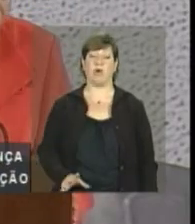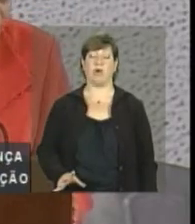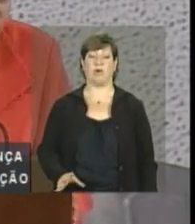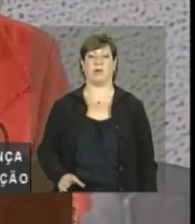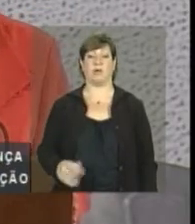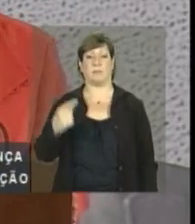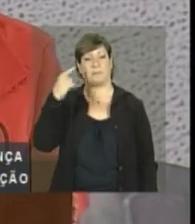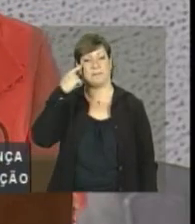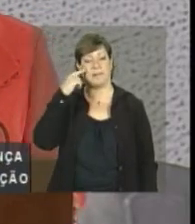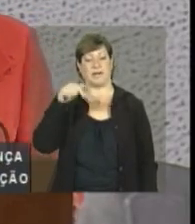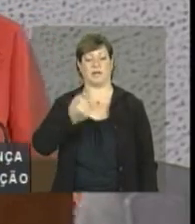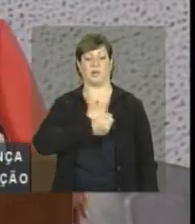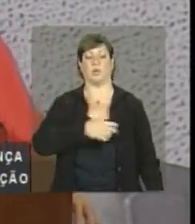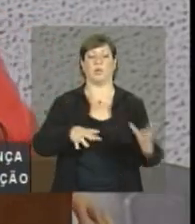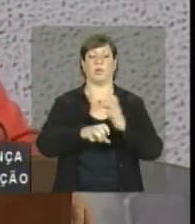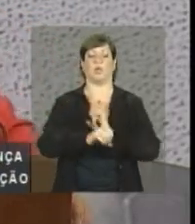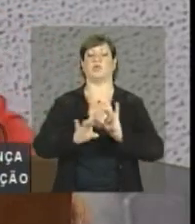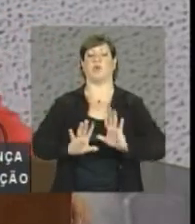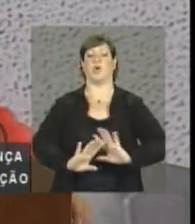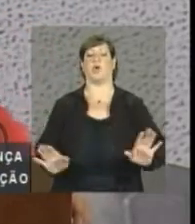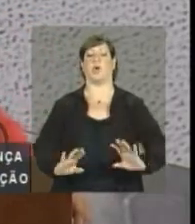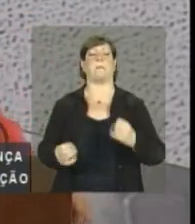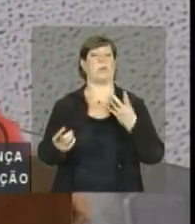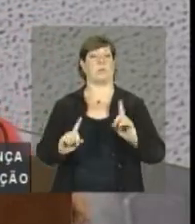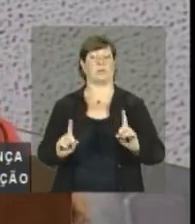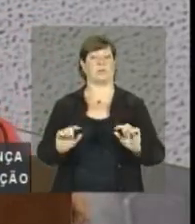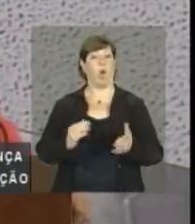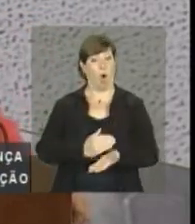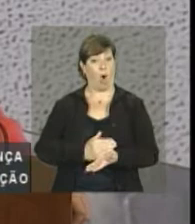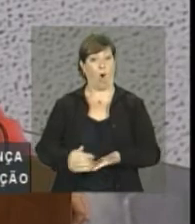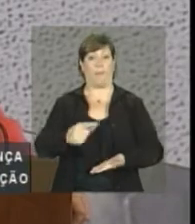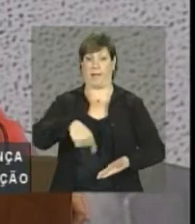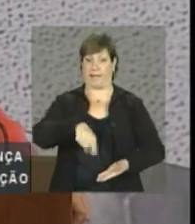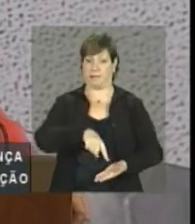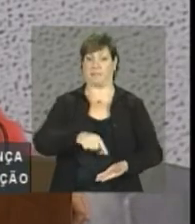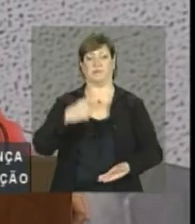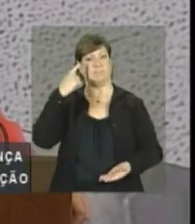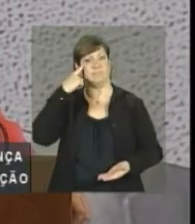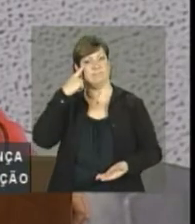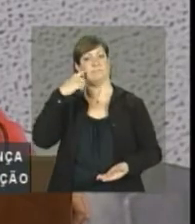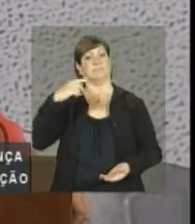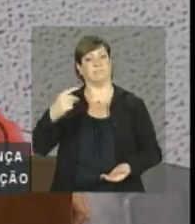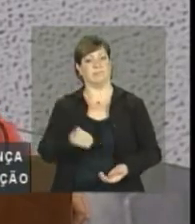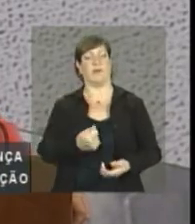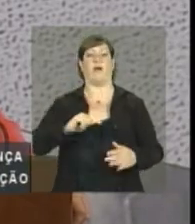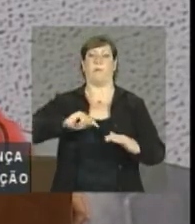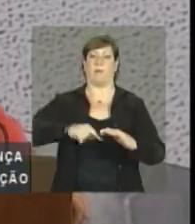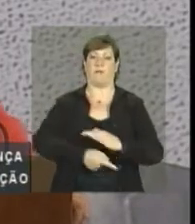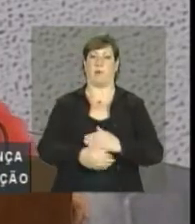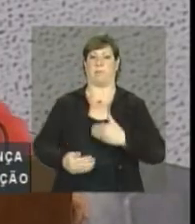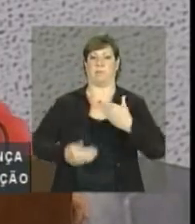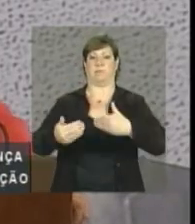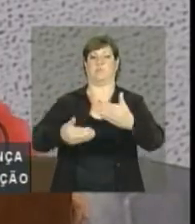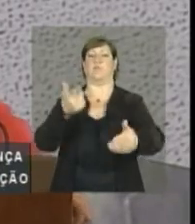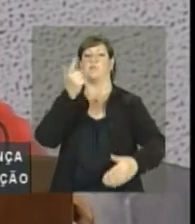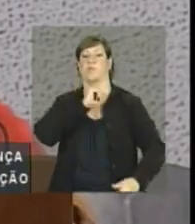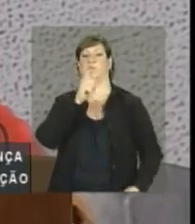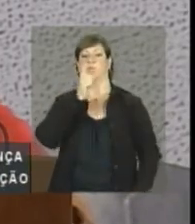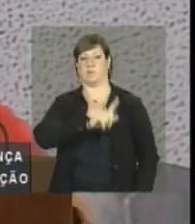contentar com esses números, mas, a partir deles, nós temos de aprofundar as nossas